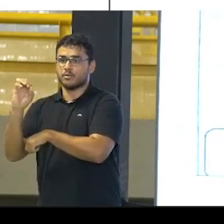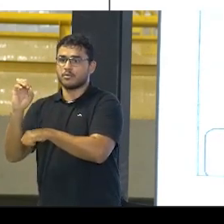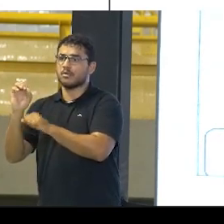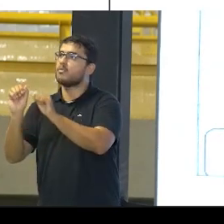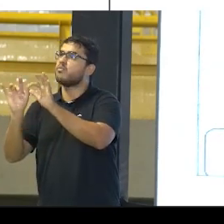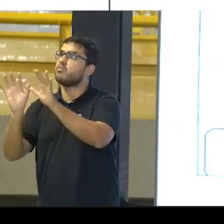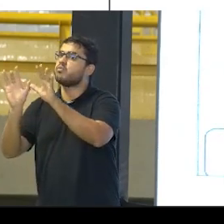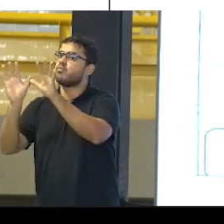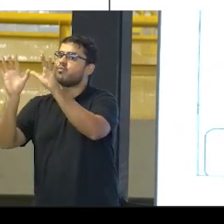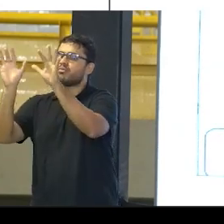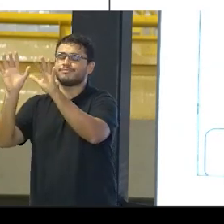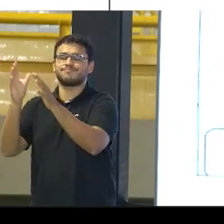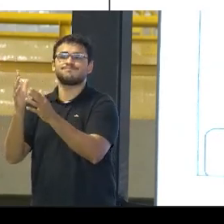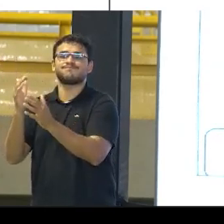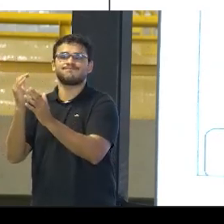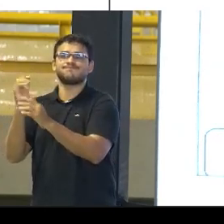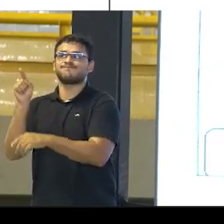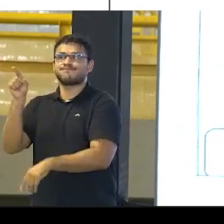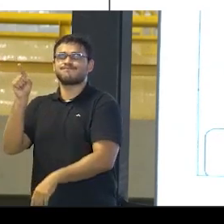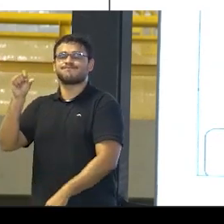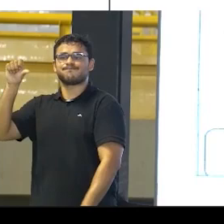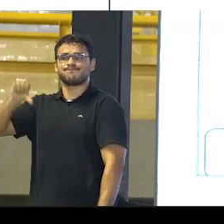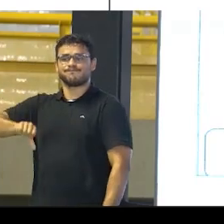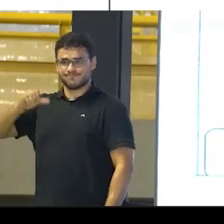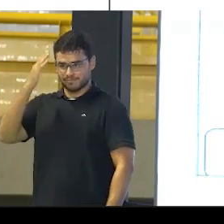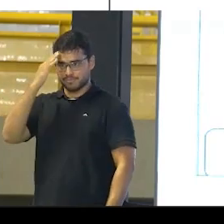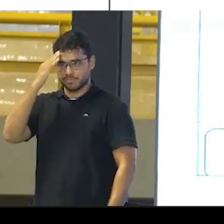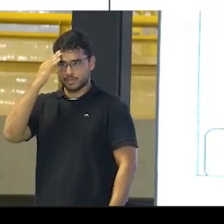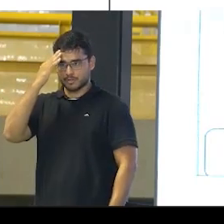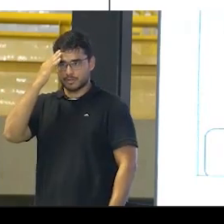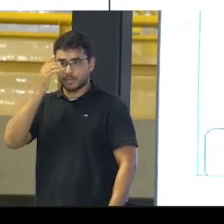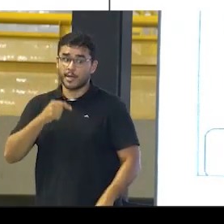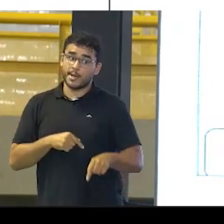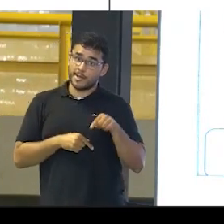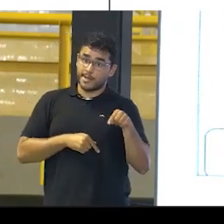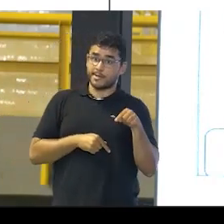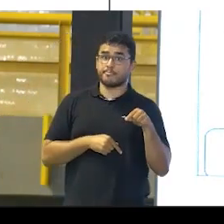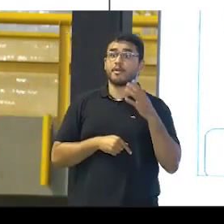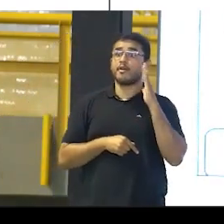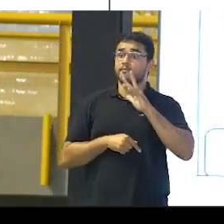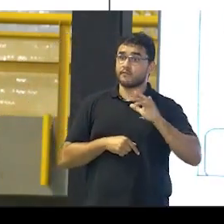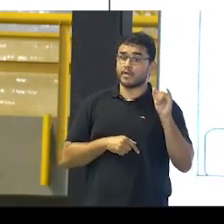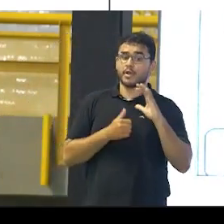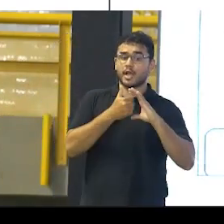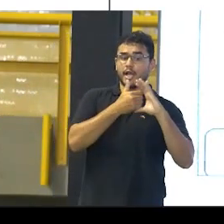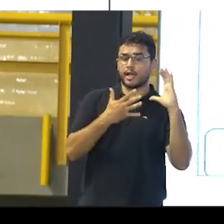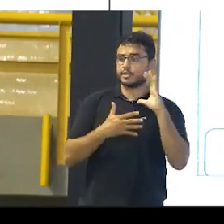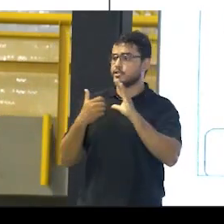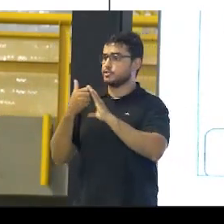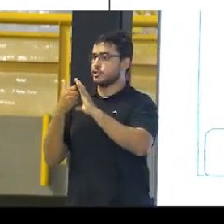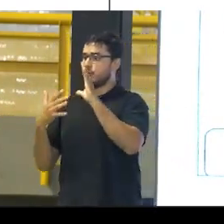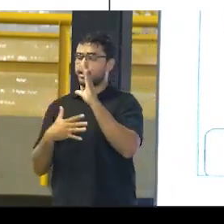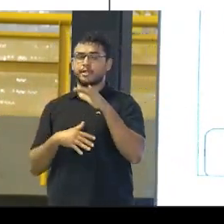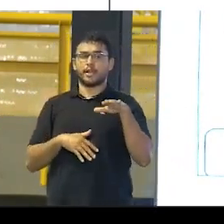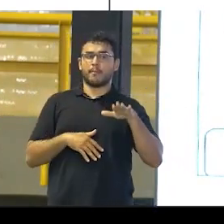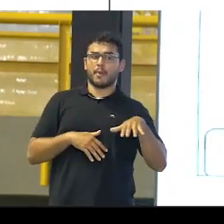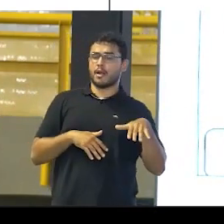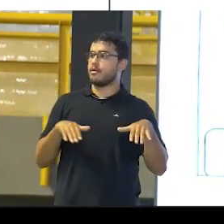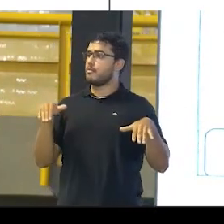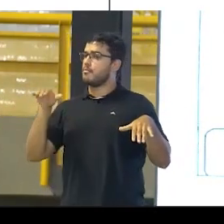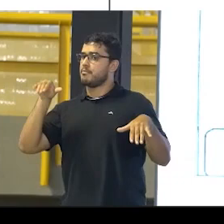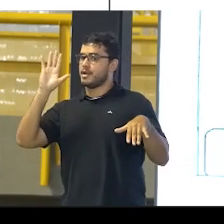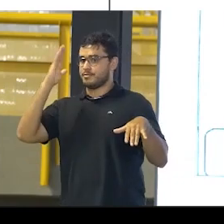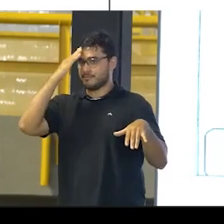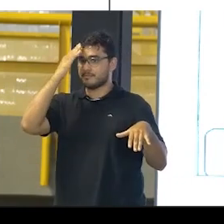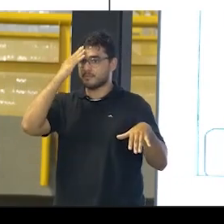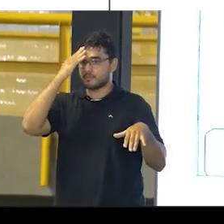disso, você tem maior teor calorífico. O petróleo tem 50% a mais de teor calorífico, além da principal vantagem. Do